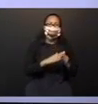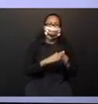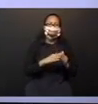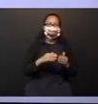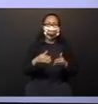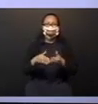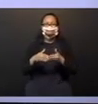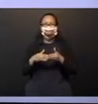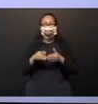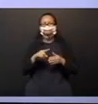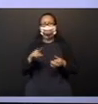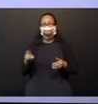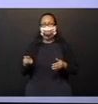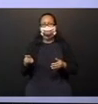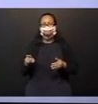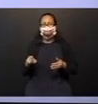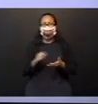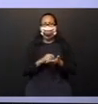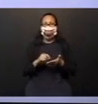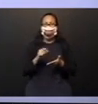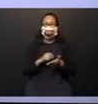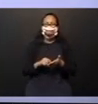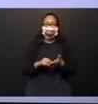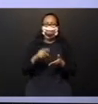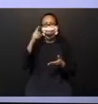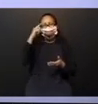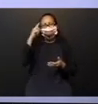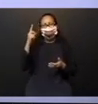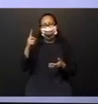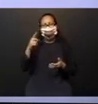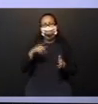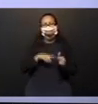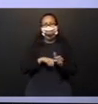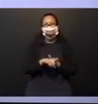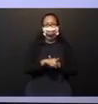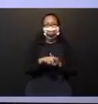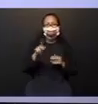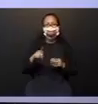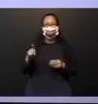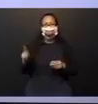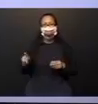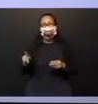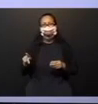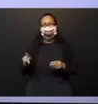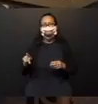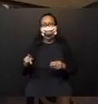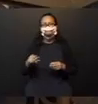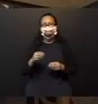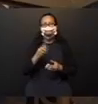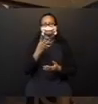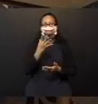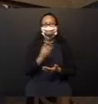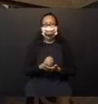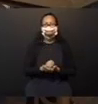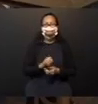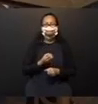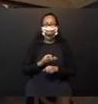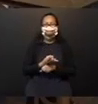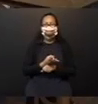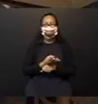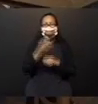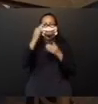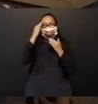que façam a correção e as dúvidas de vocês tirem com os professores pelo aplicativo.